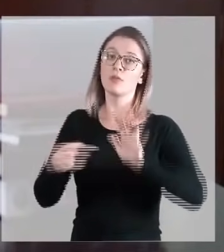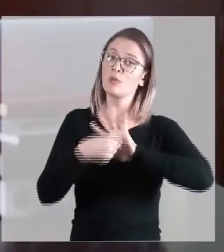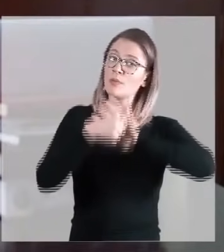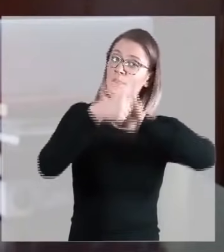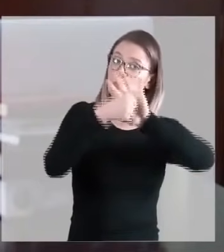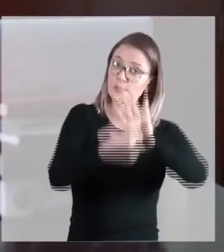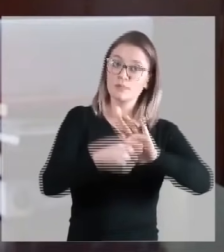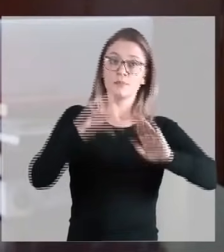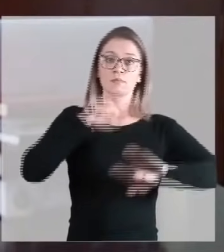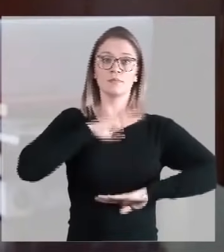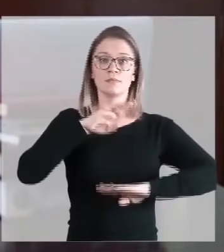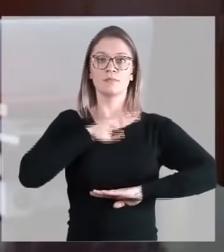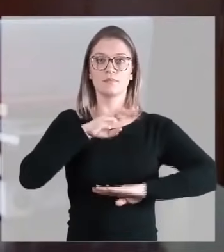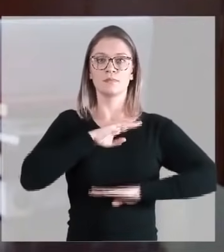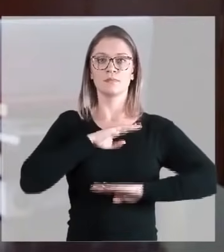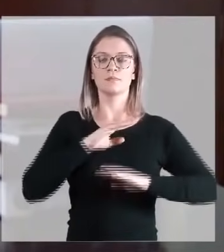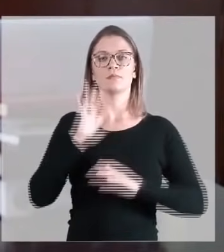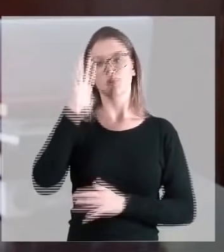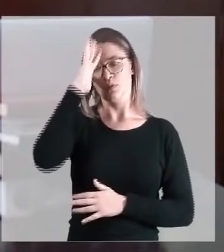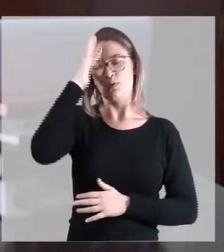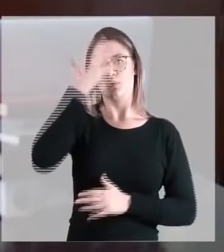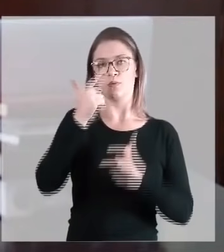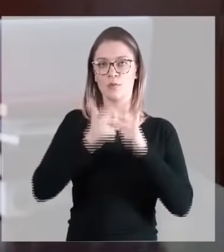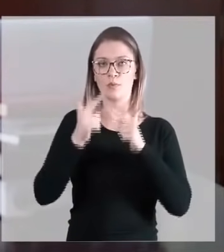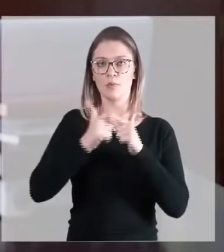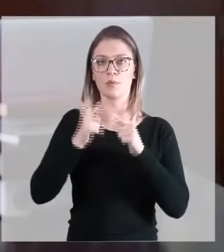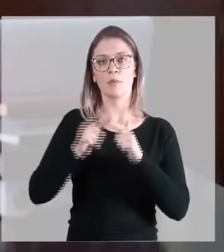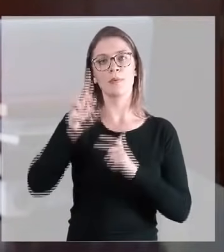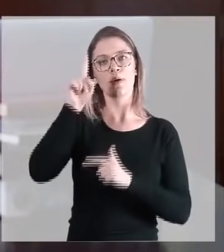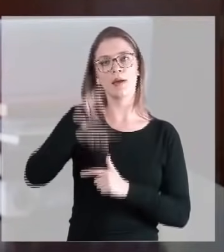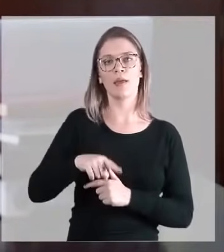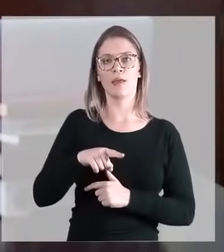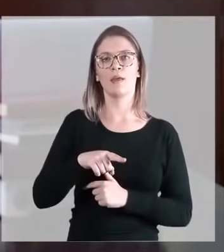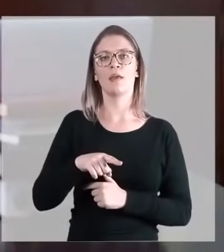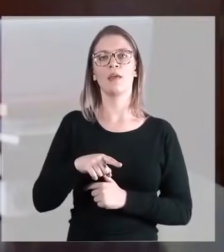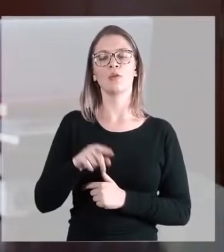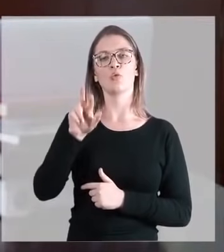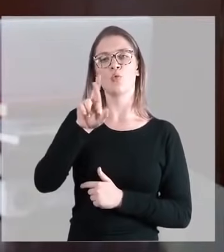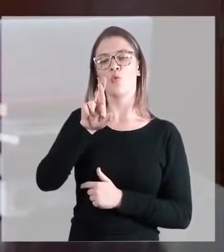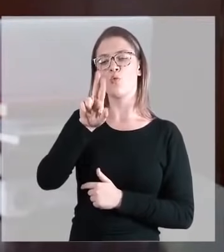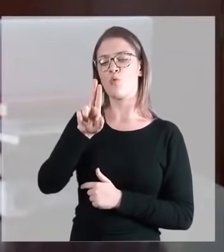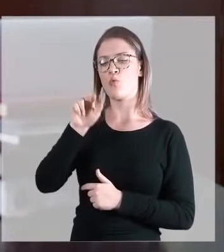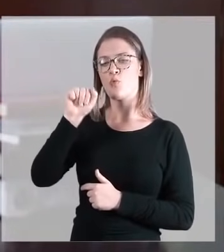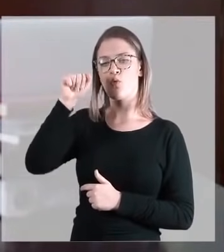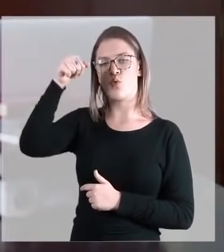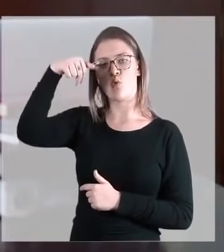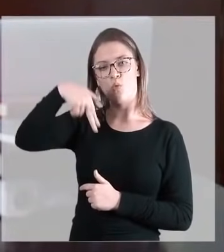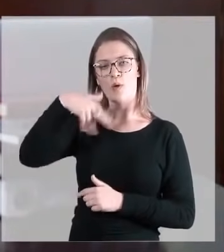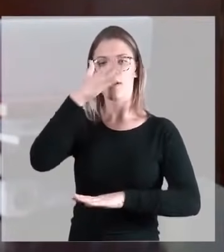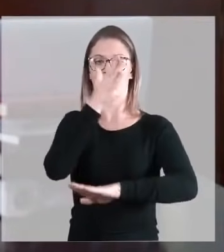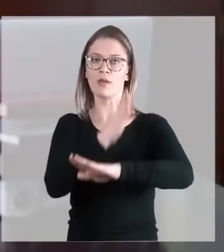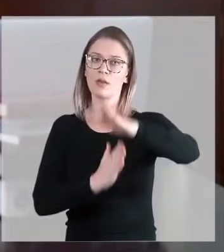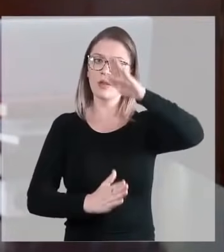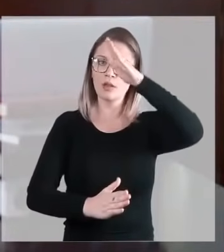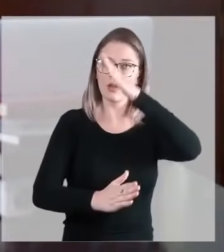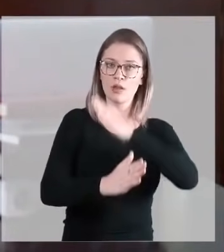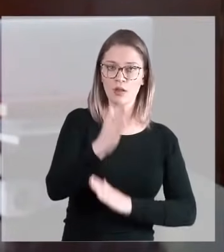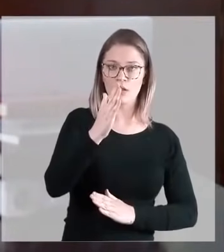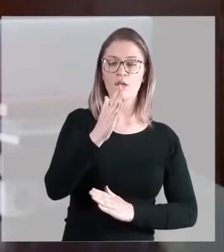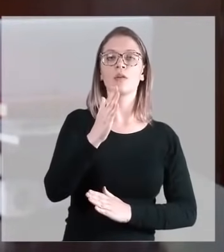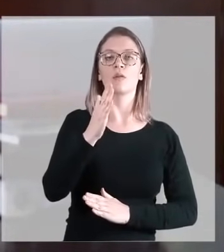na busca de uma solução, que foi o caso do pequeno menino Juan, de 9 anos, que foi mutilado pelas